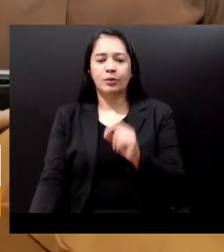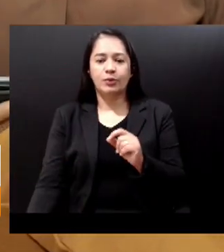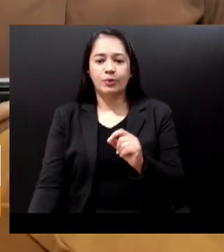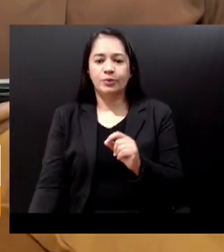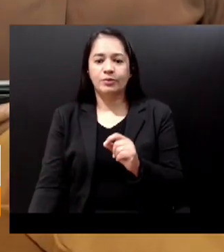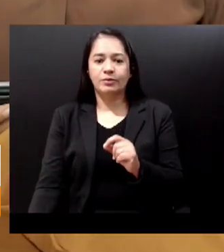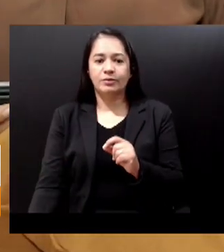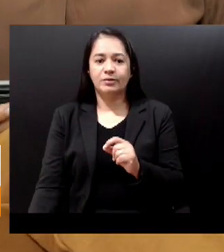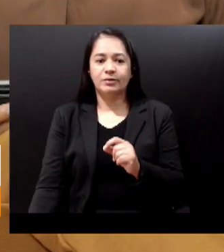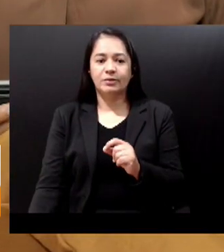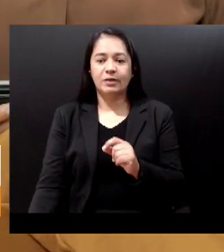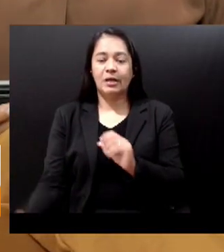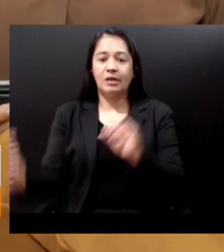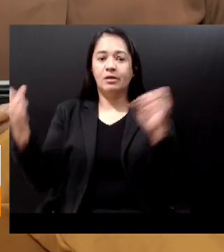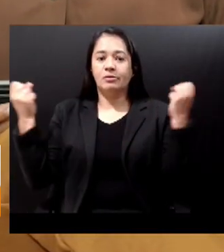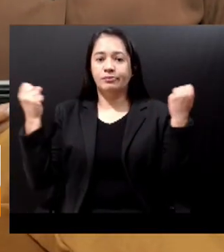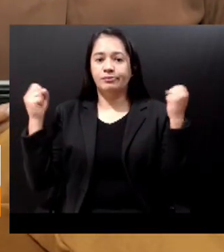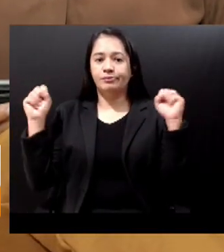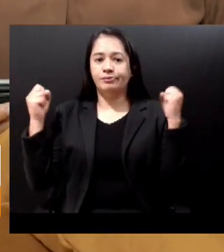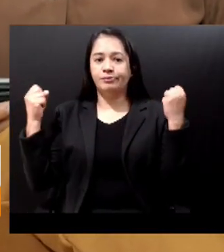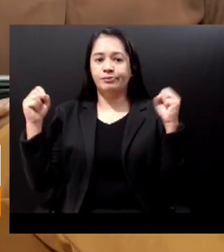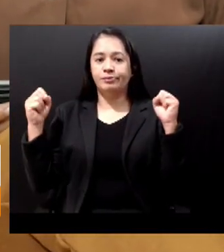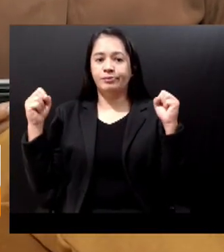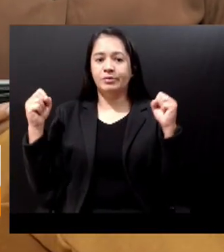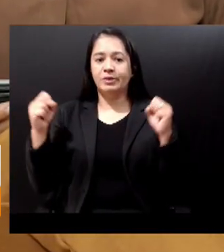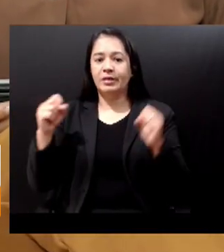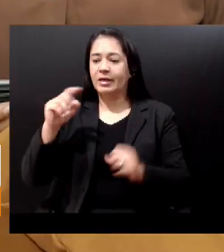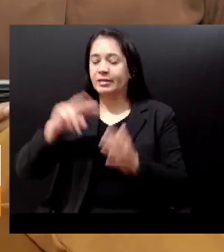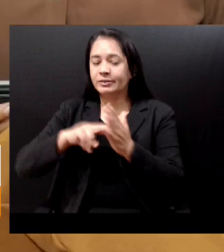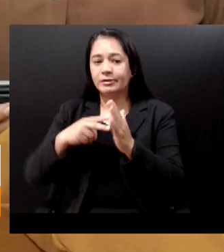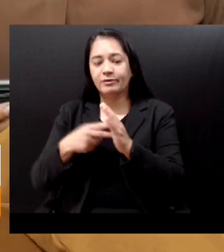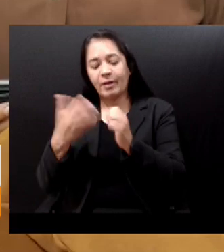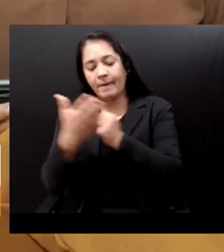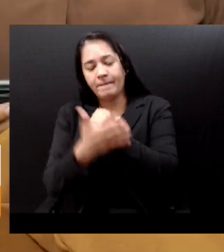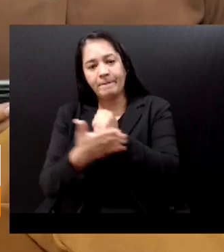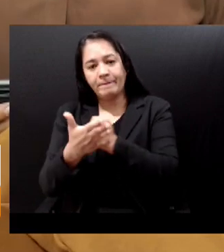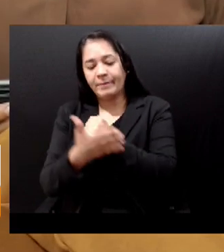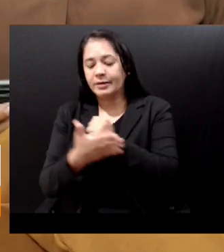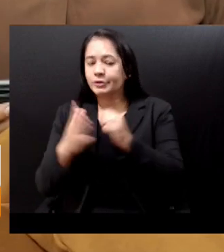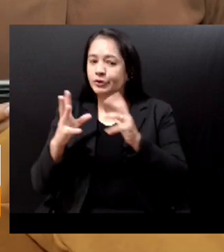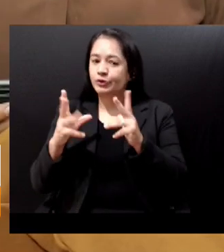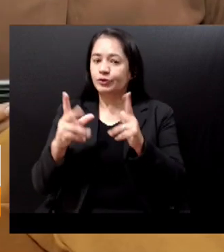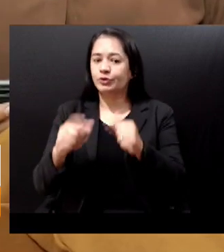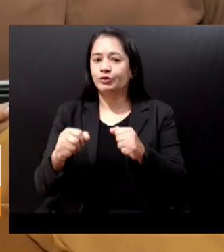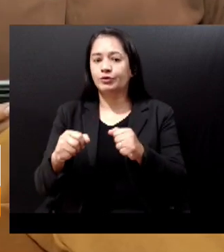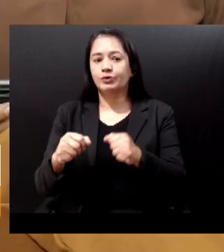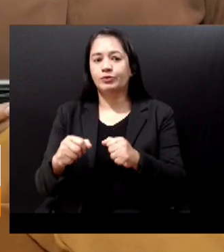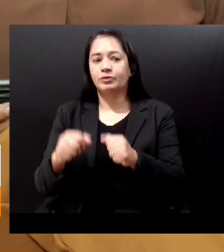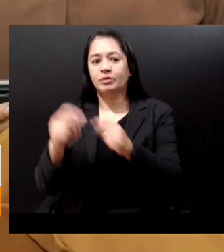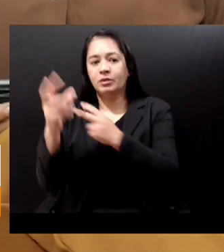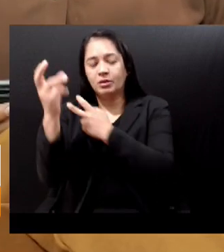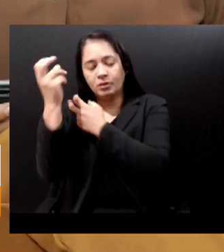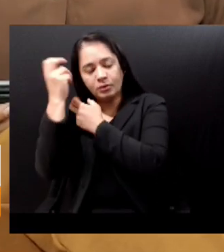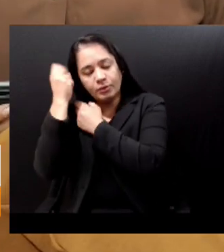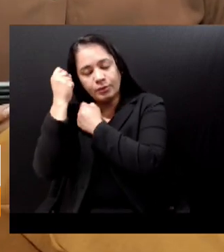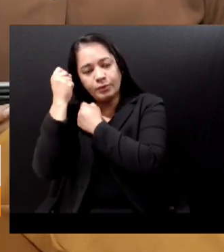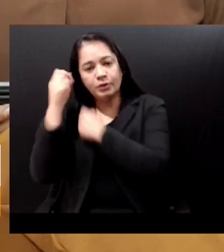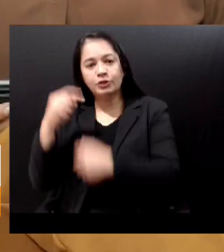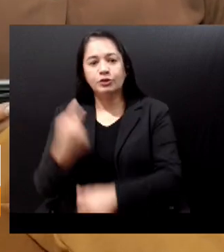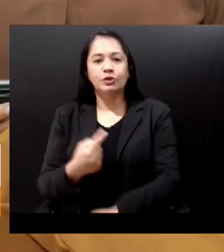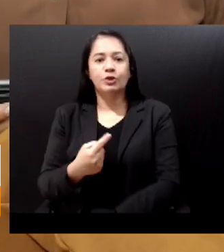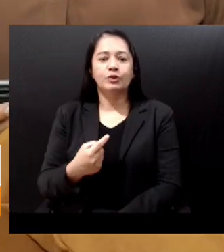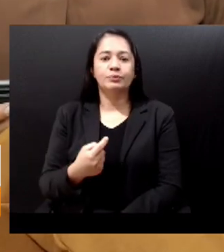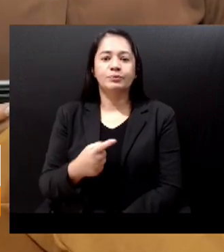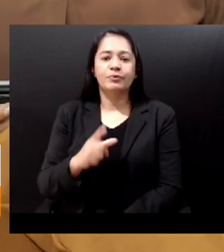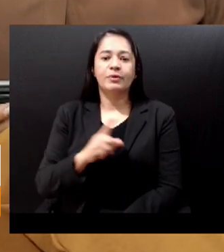física, ela é praticamente o pilar de tudo. Uhum, Então a gente tem a questão do sono, que a gente tem uma melhora nessa